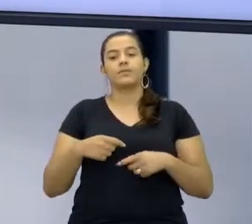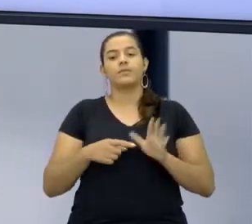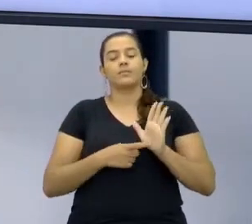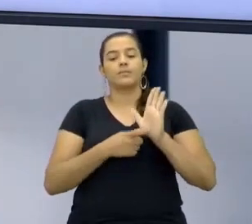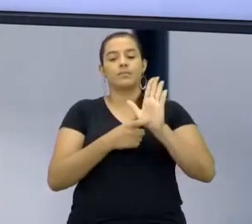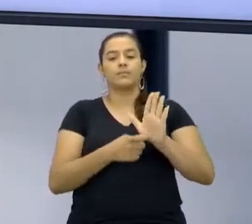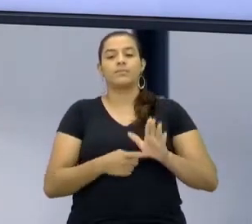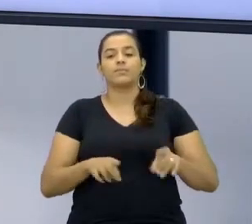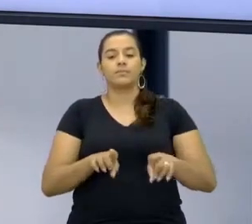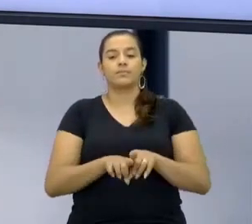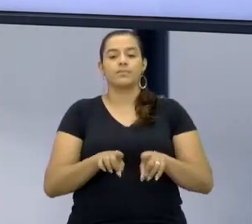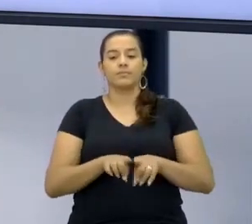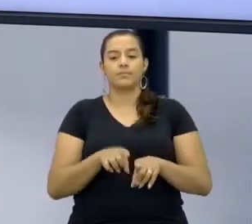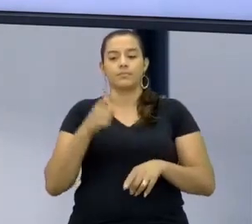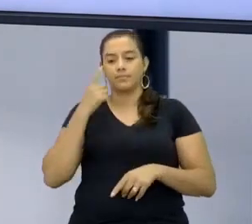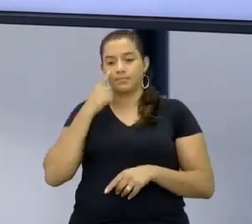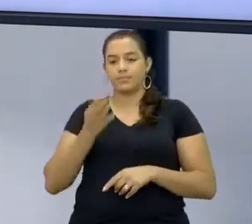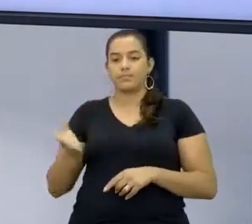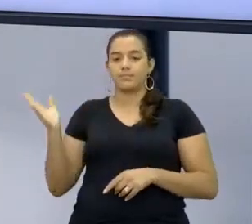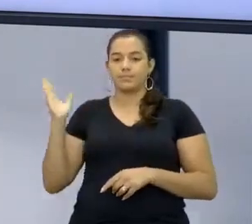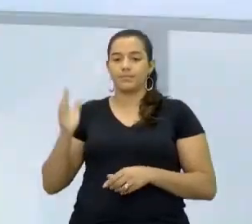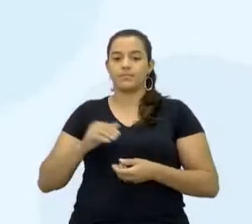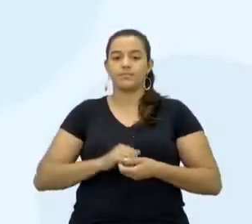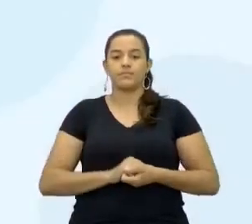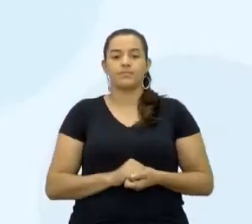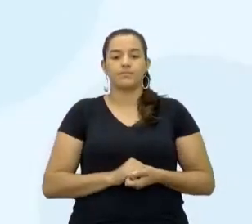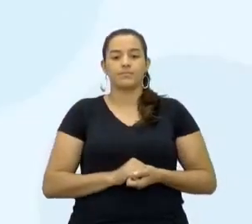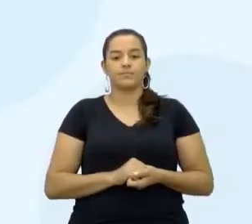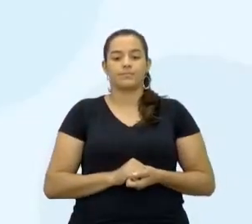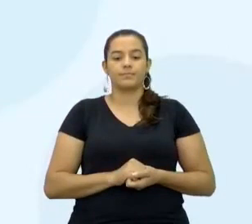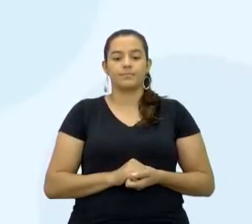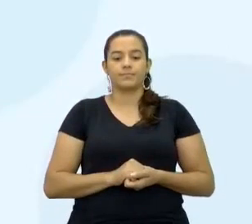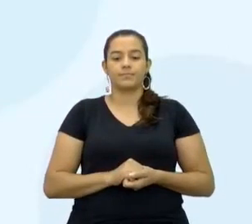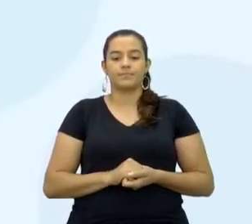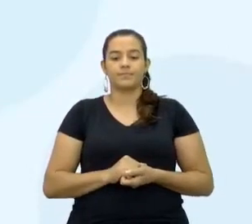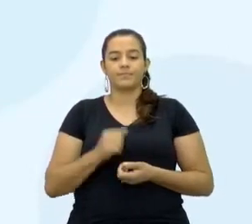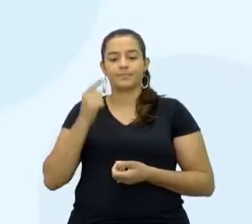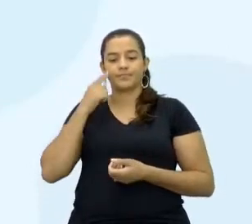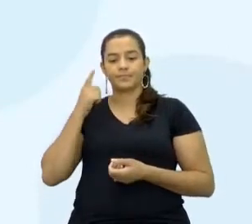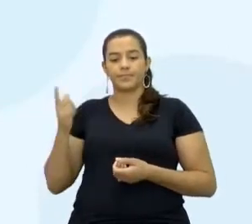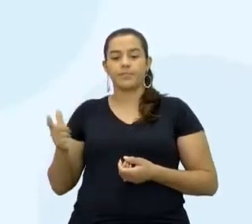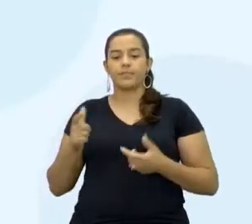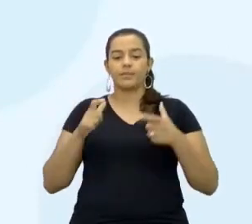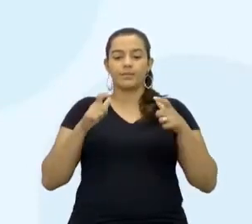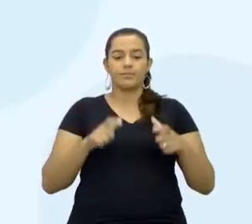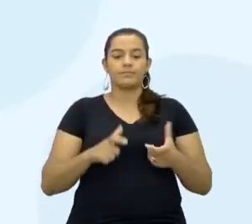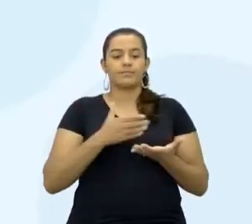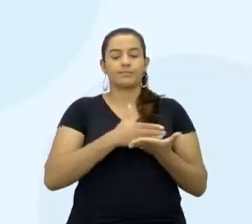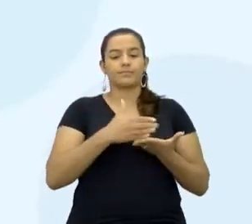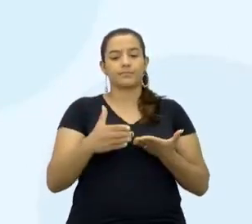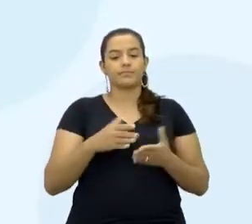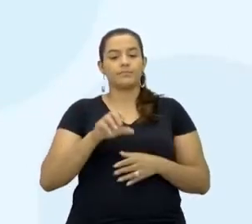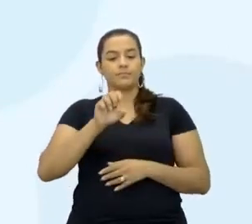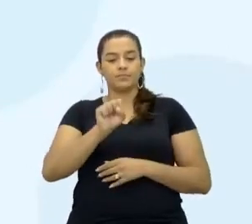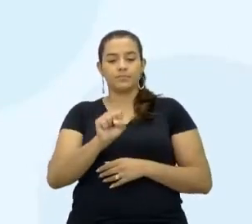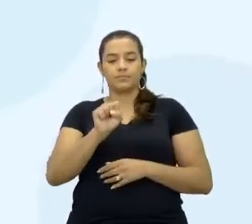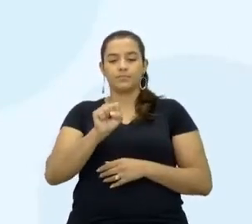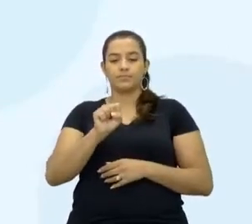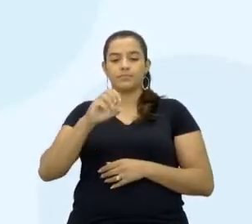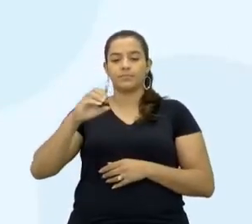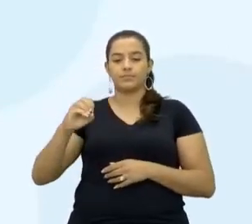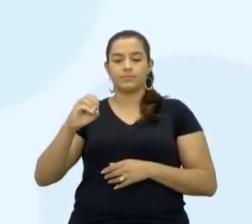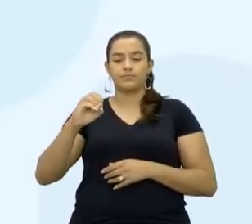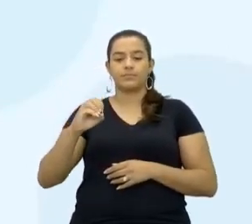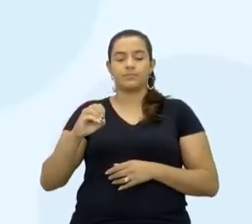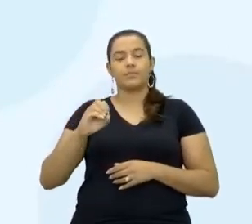representar algebricamente. Olha na tela como eu vou colocar para vocês, ó. O espaço inicial eu vou chamar de S0, né?